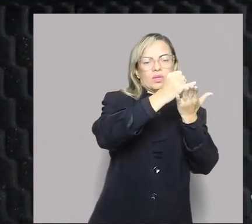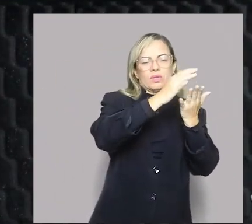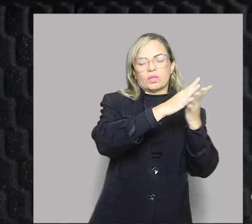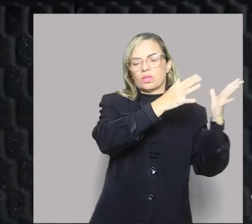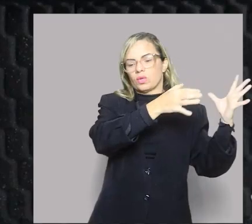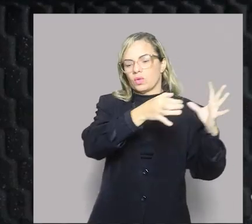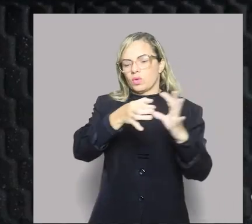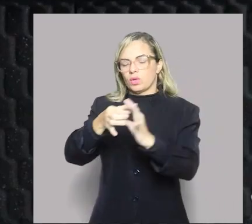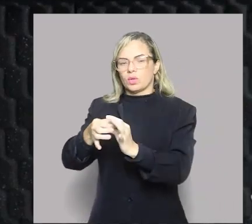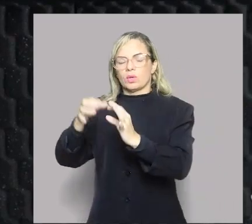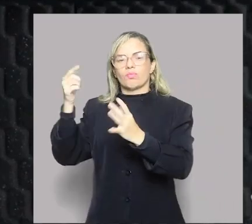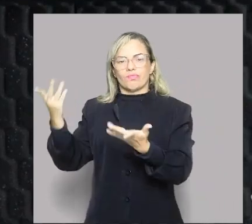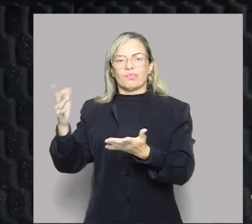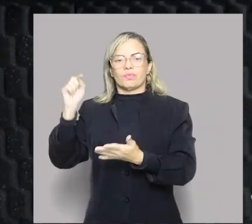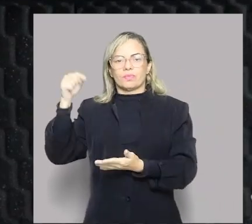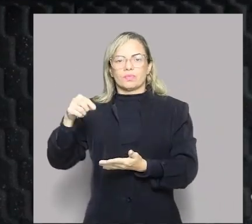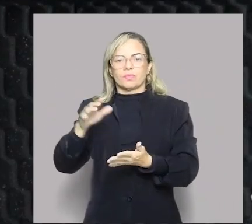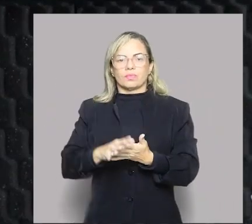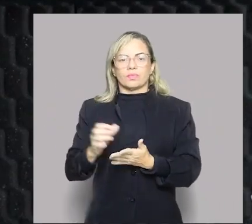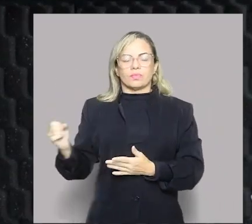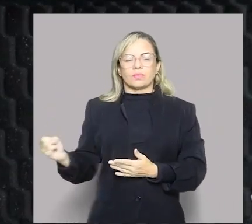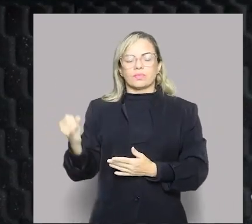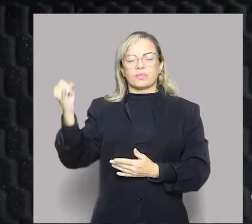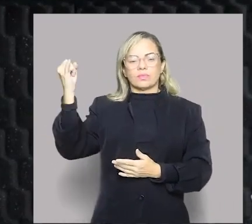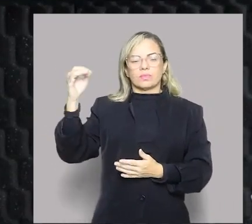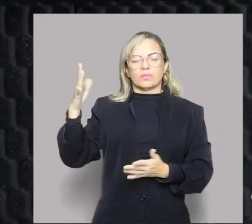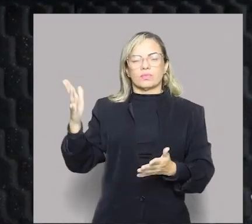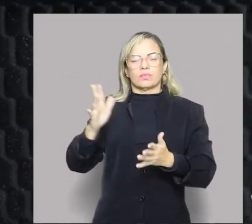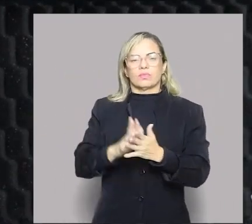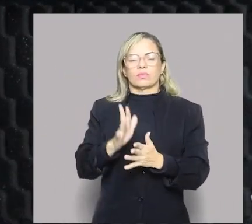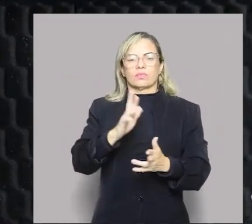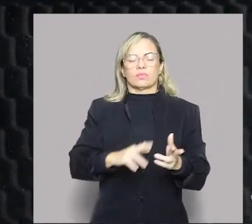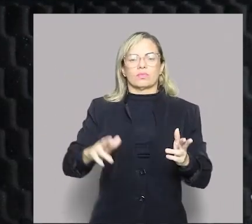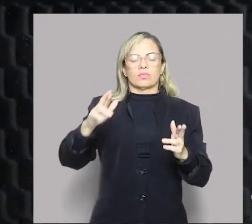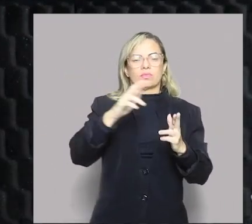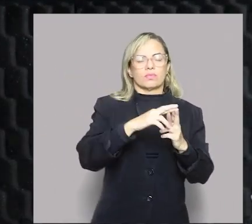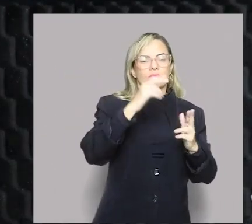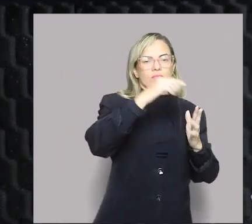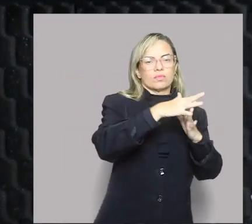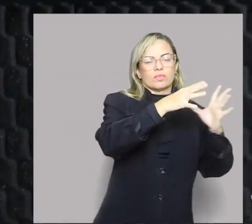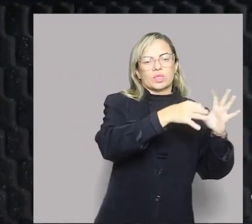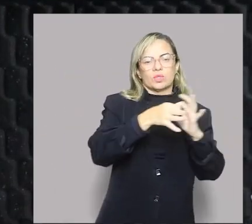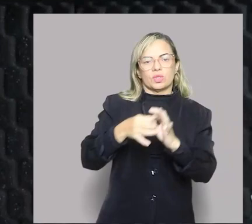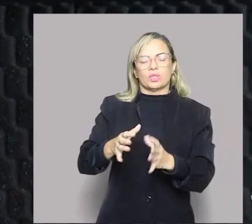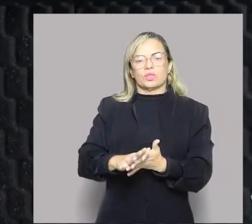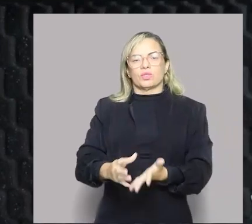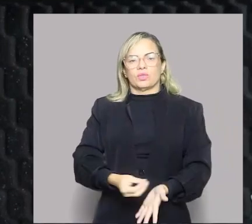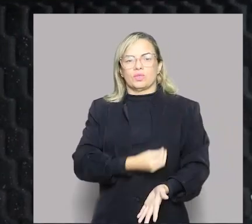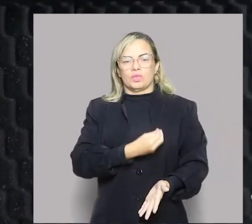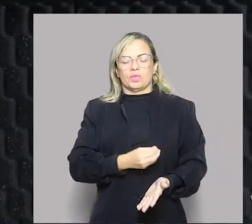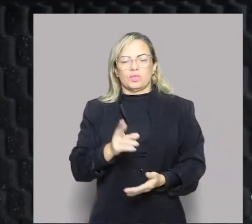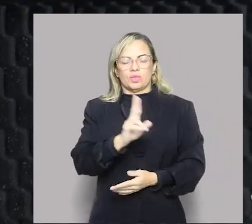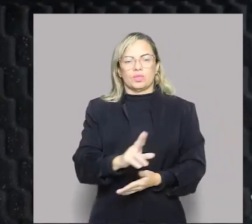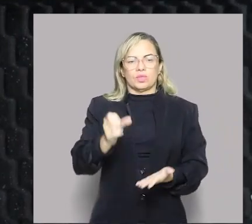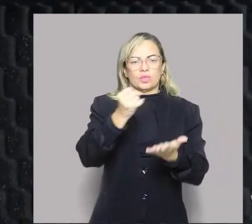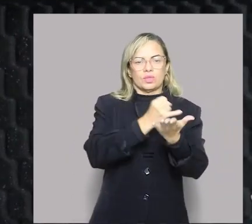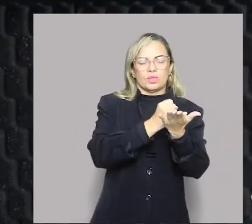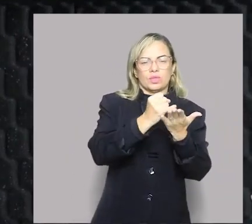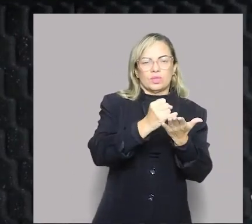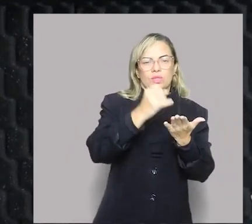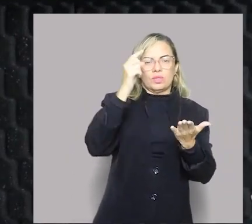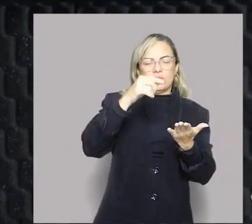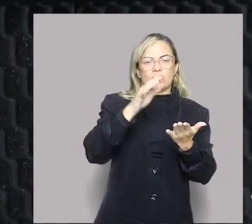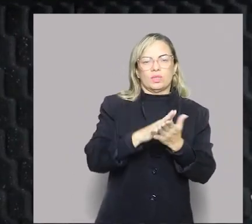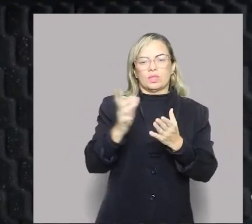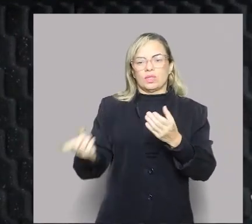super importante que a referência que você utilize lá na introdução seja uma referência que